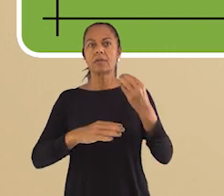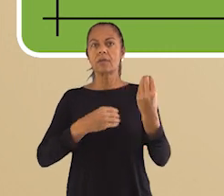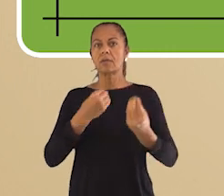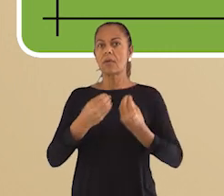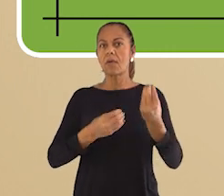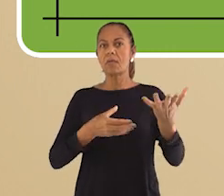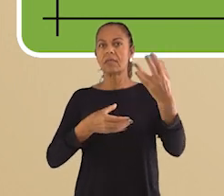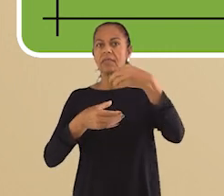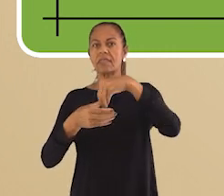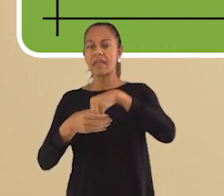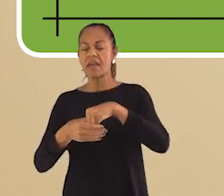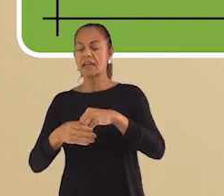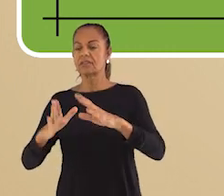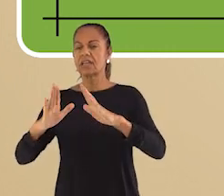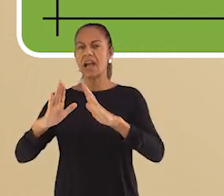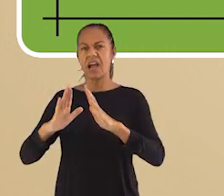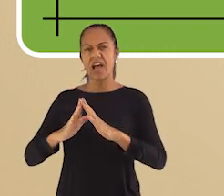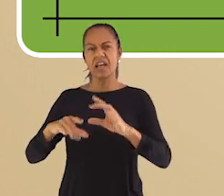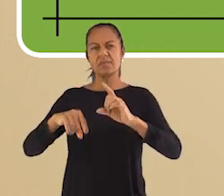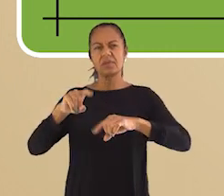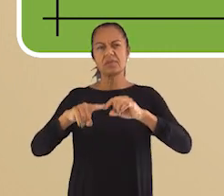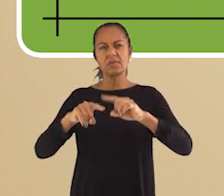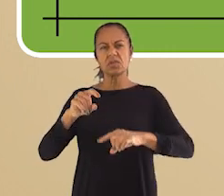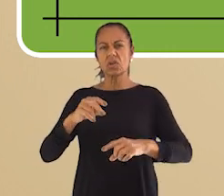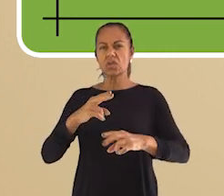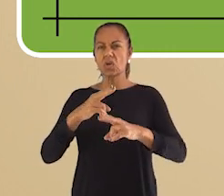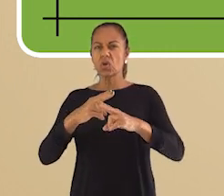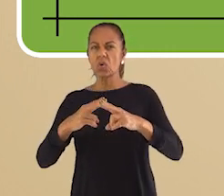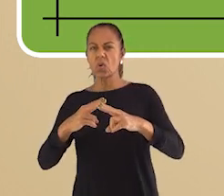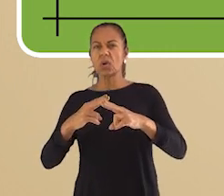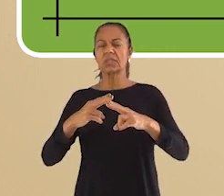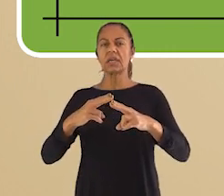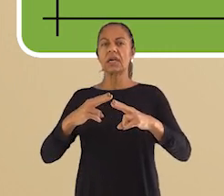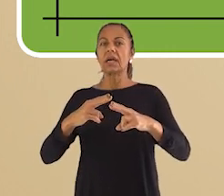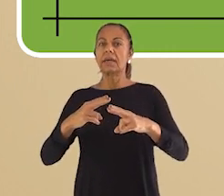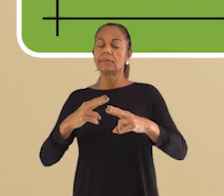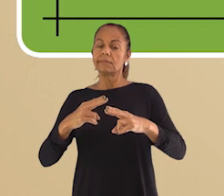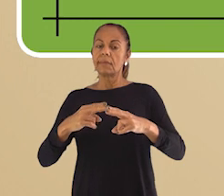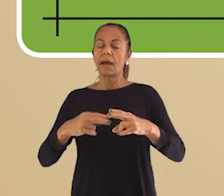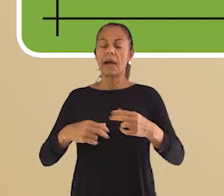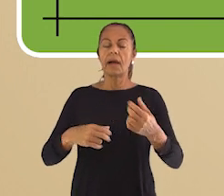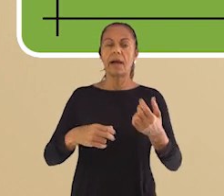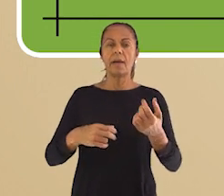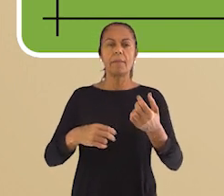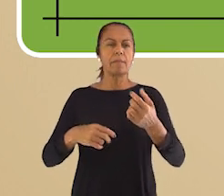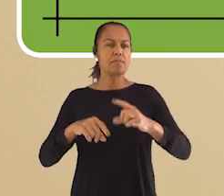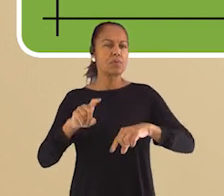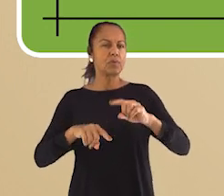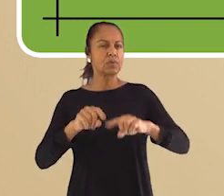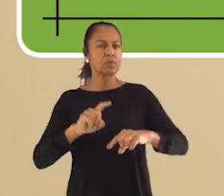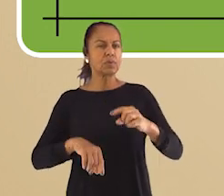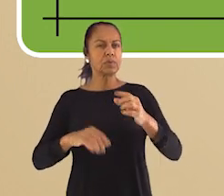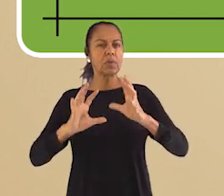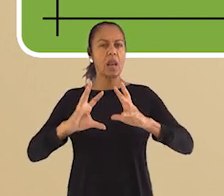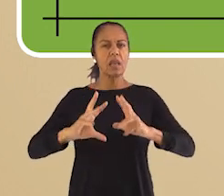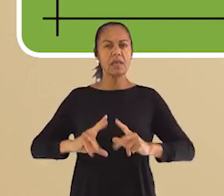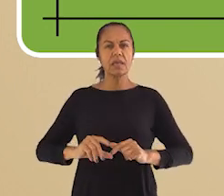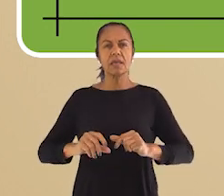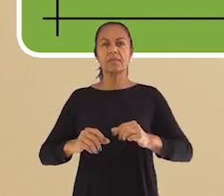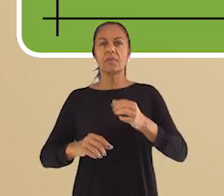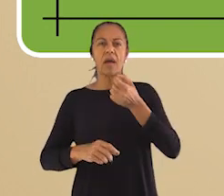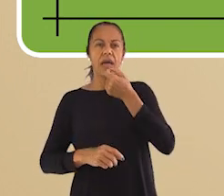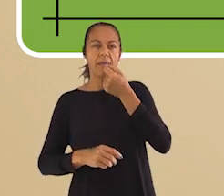domésticos, objetos cortantes e inflamáveis, eletricidade, produtos de limpeza, medicamentos, entre